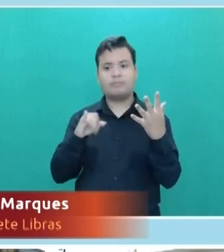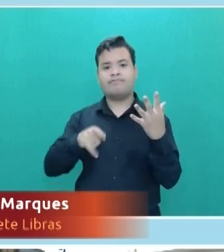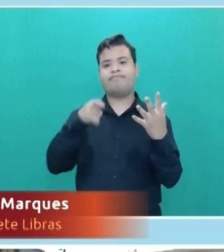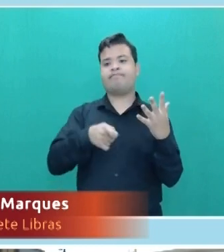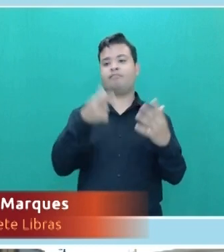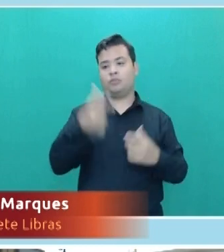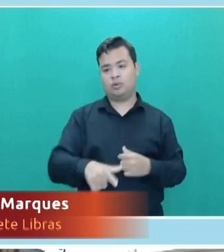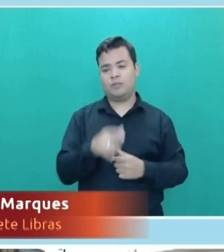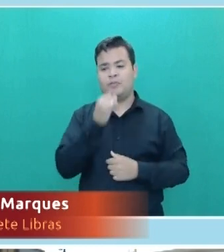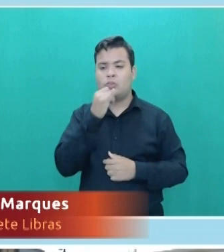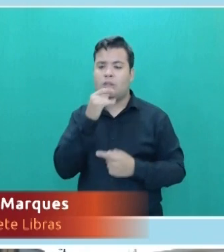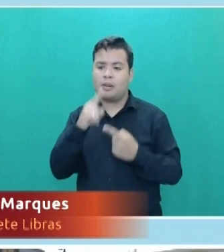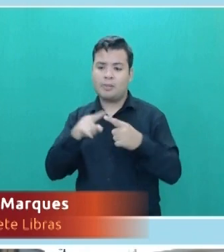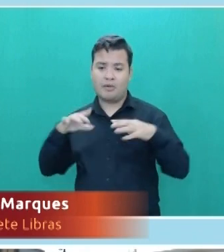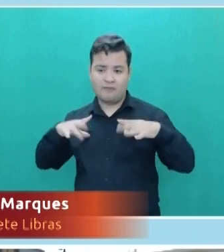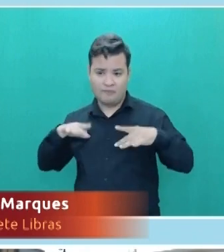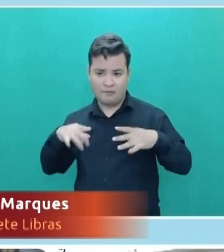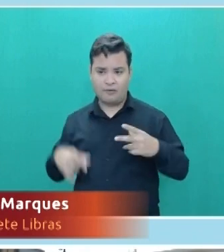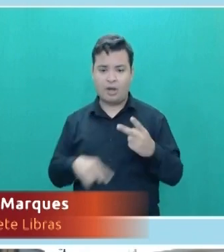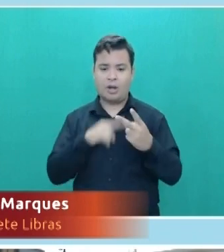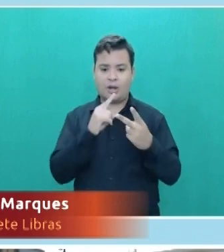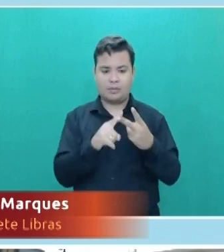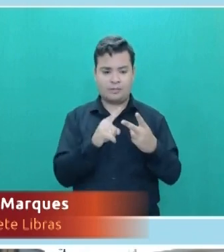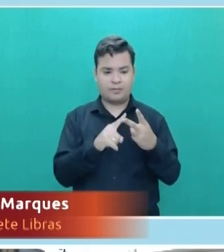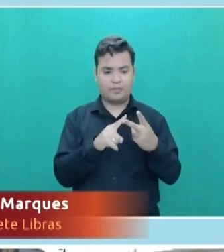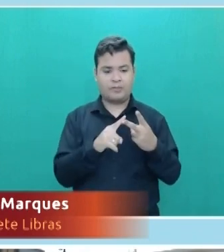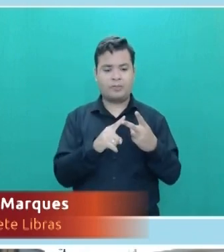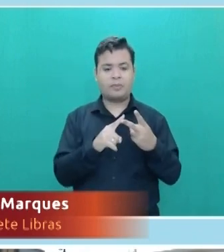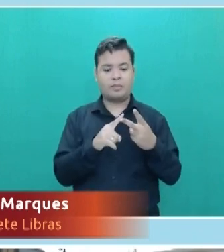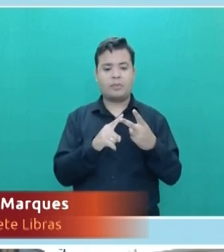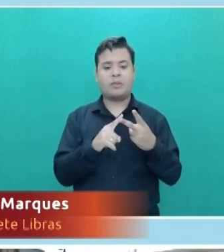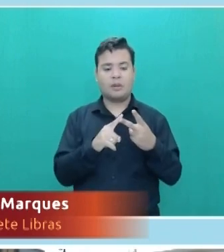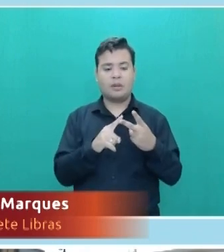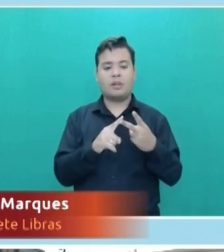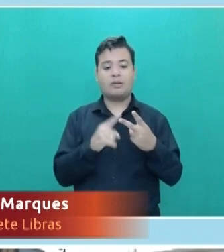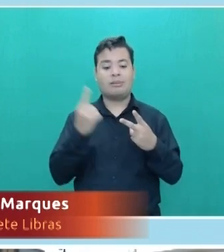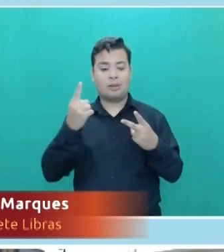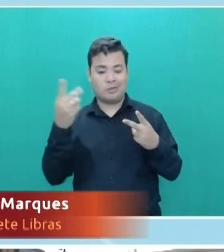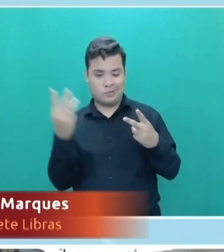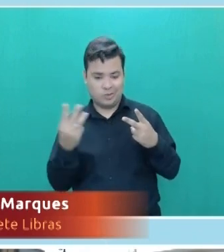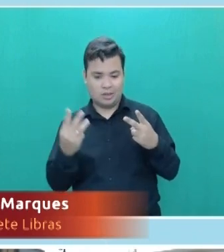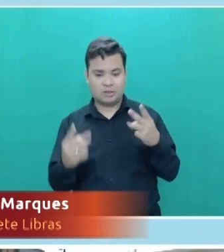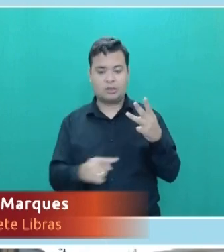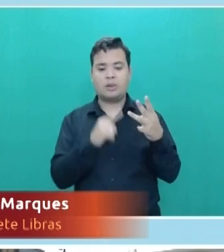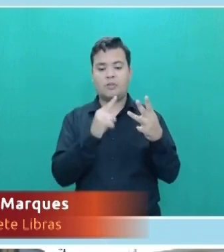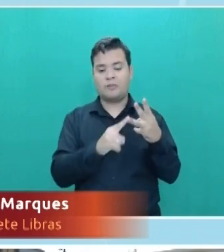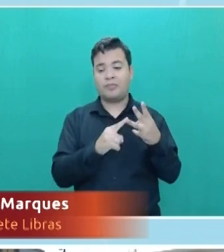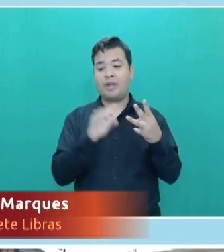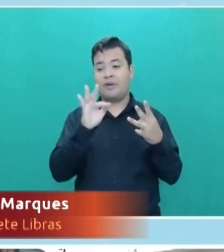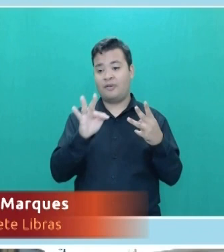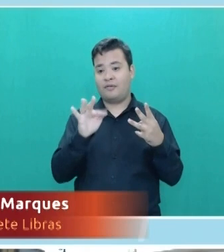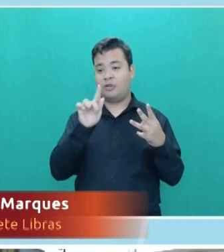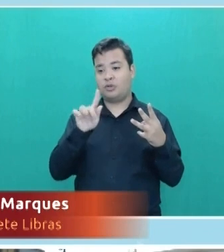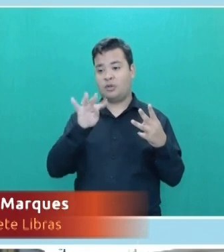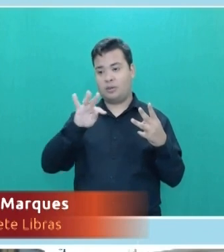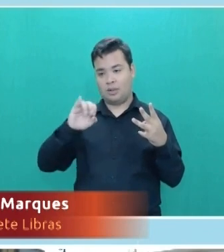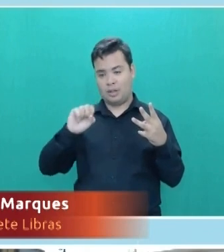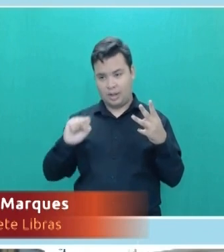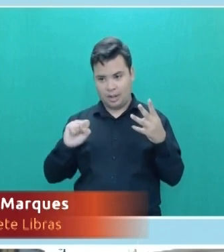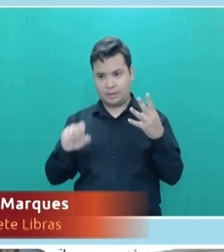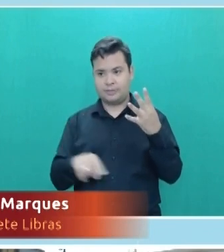for o caso, terço constitucional, 13º, FGTS, aviso